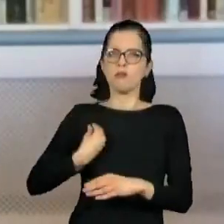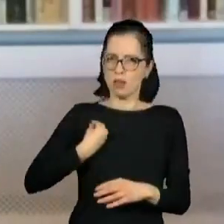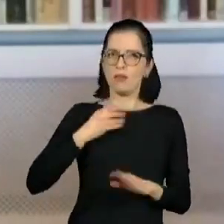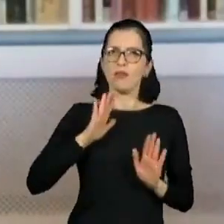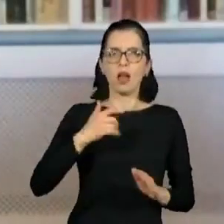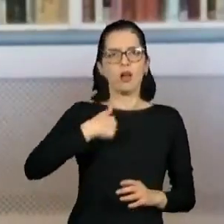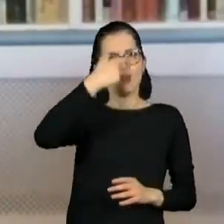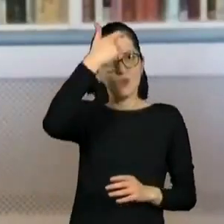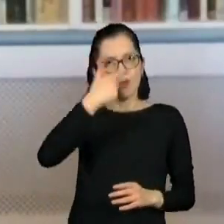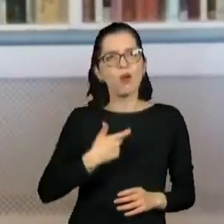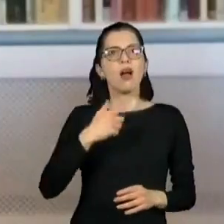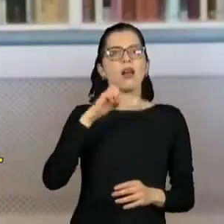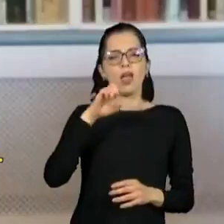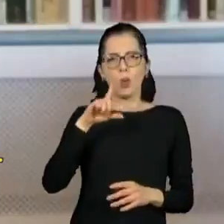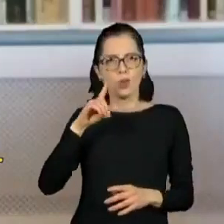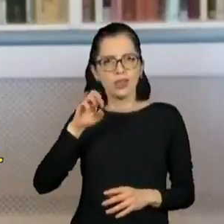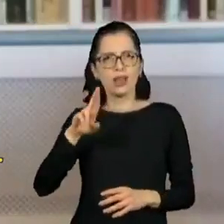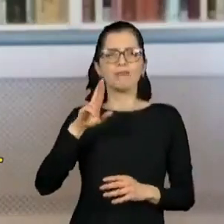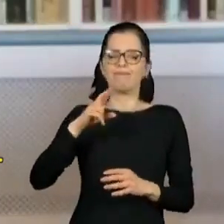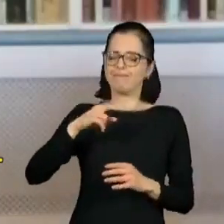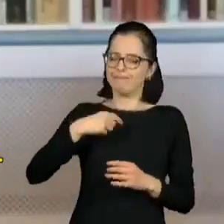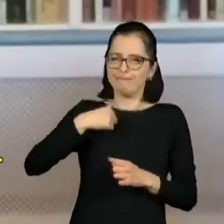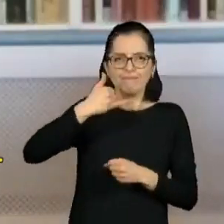there I will speak your mind